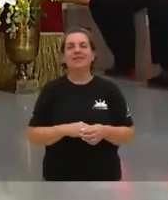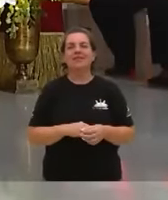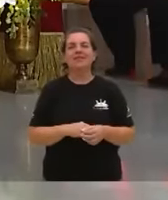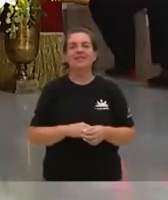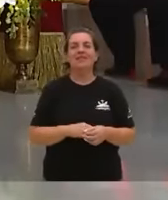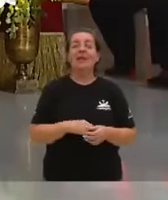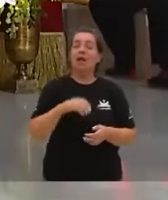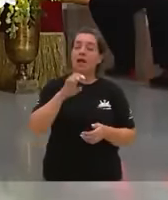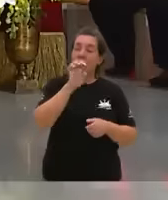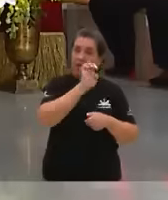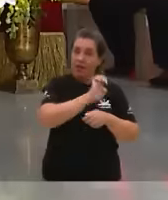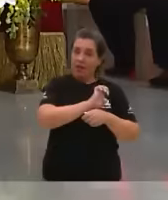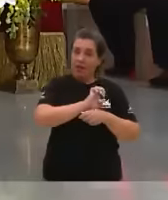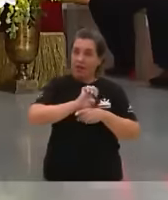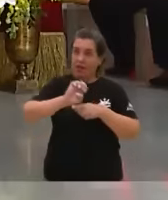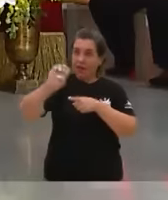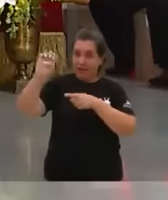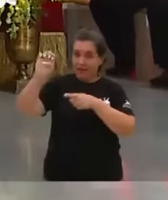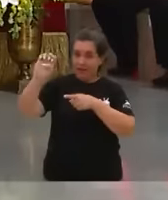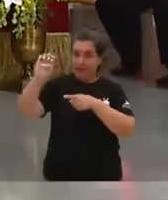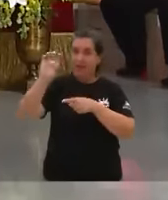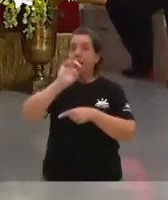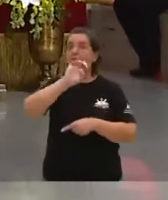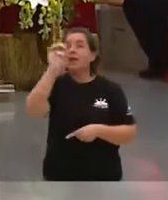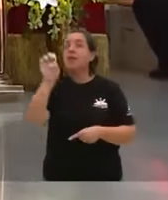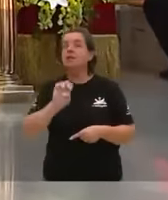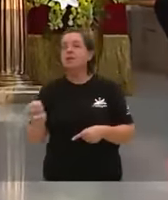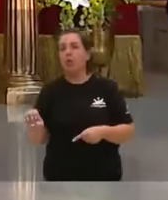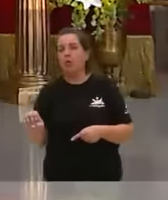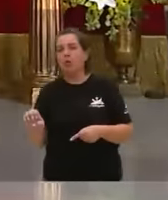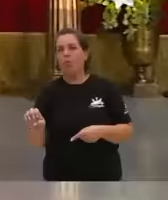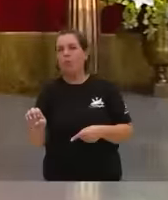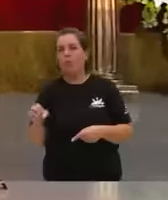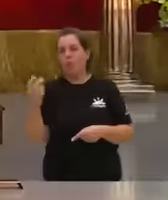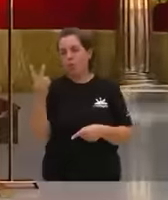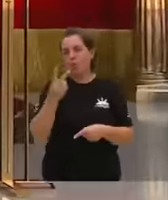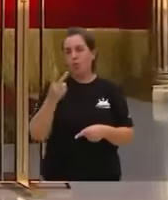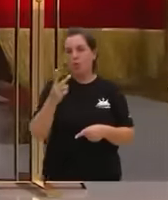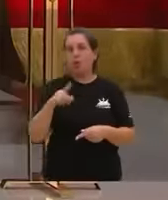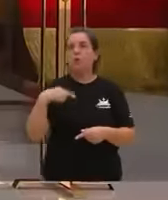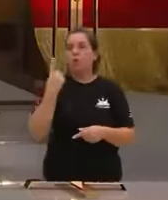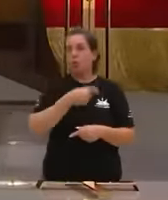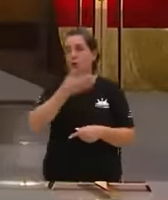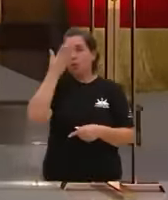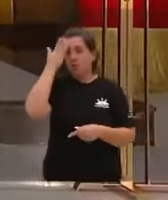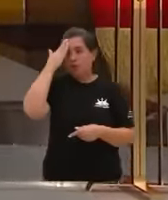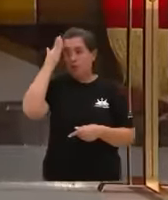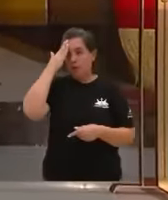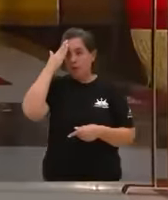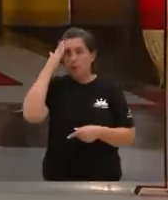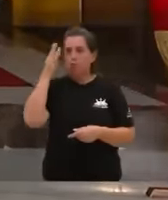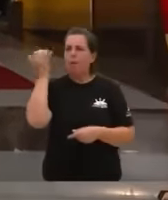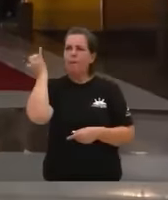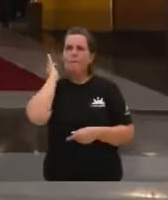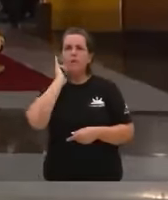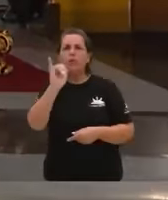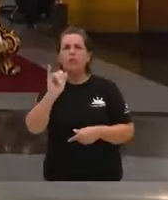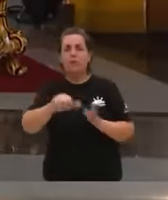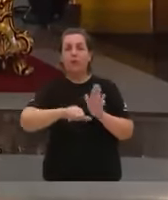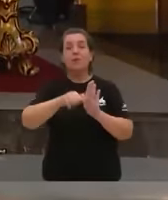Elias e Eliseu. Elias, nós sabemos, o grande profeta, primeiro